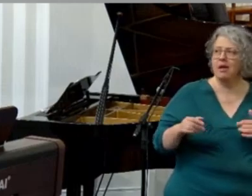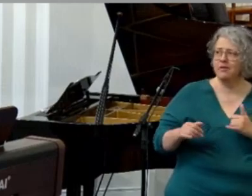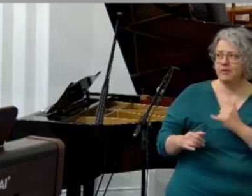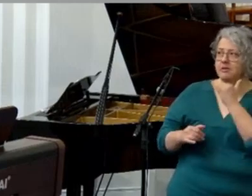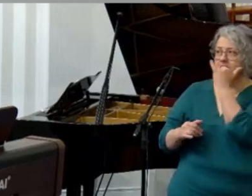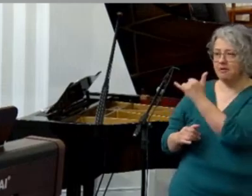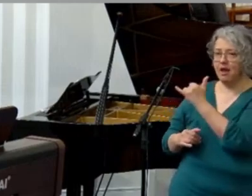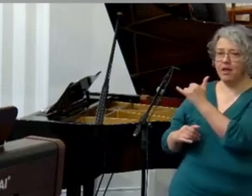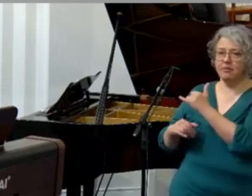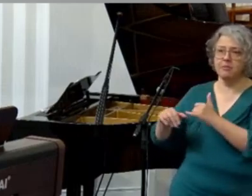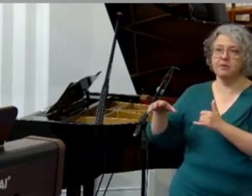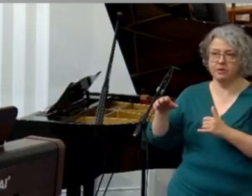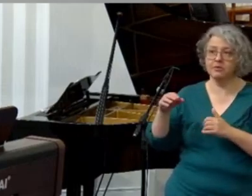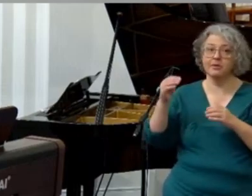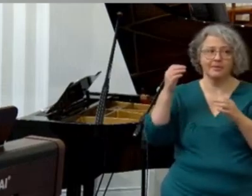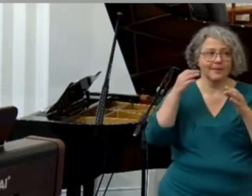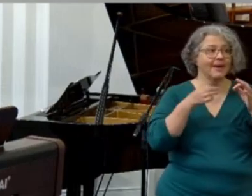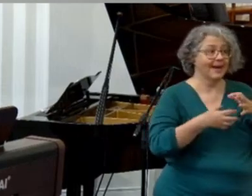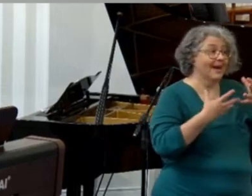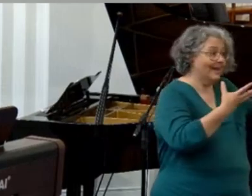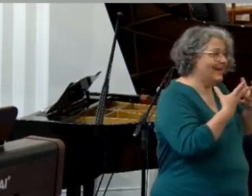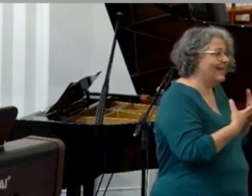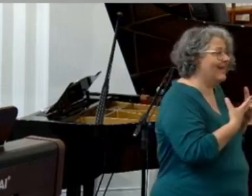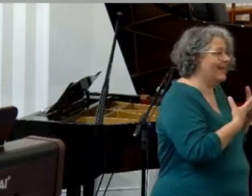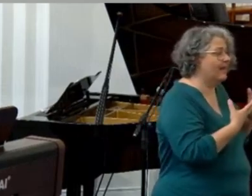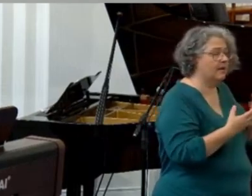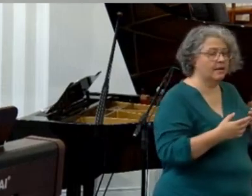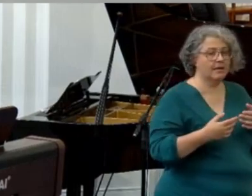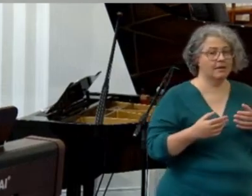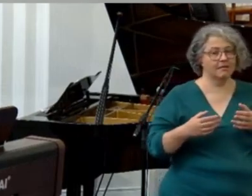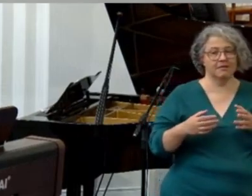outros vão desprezar.